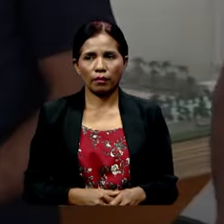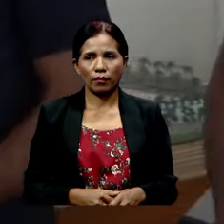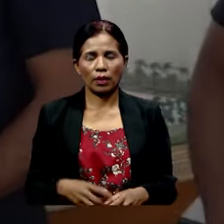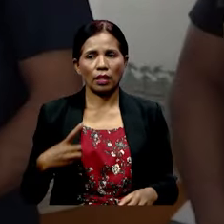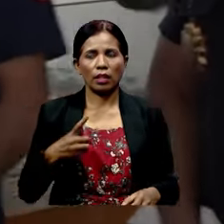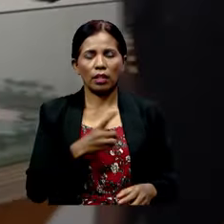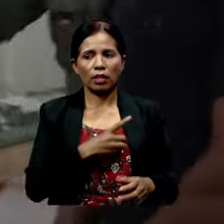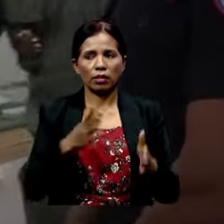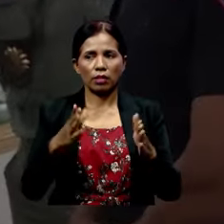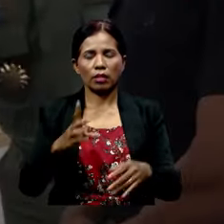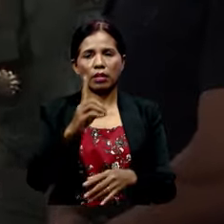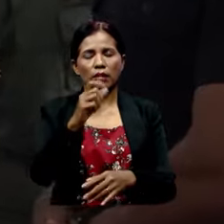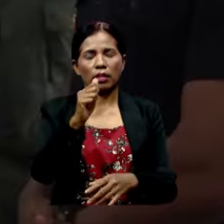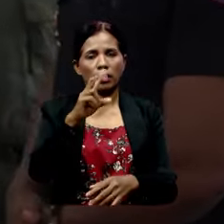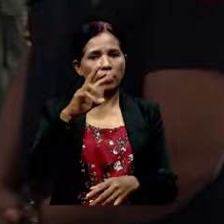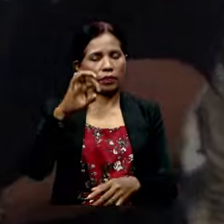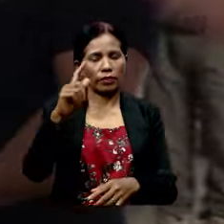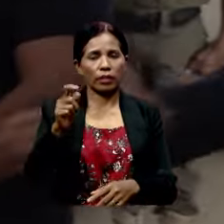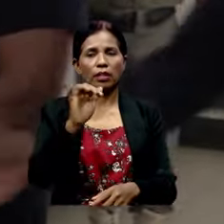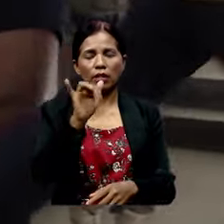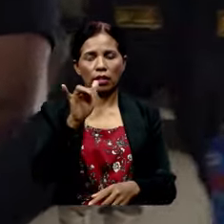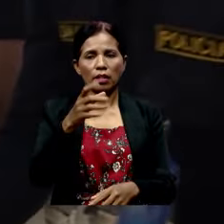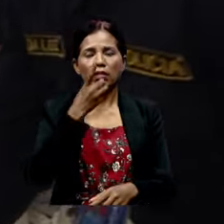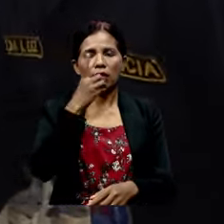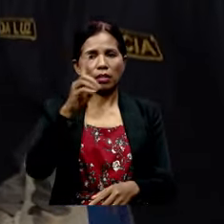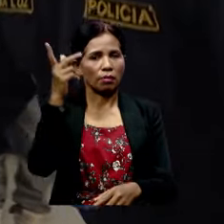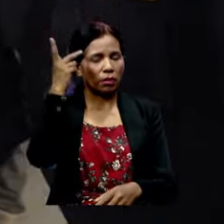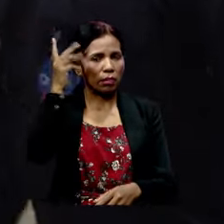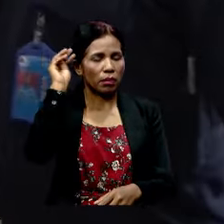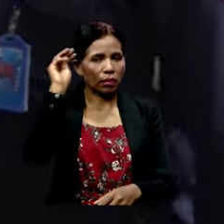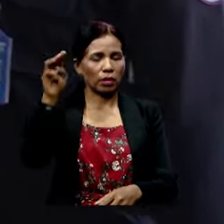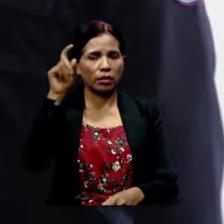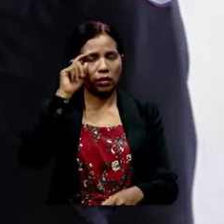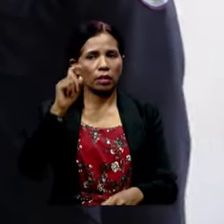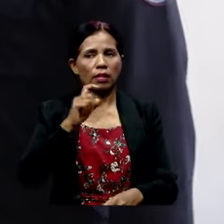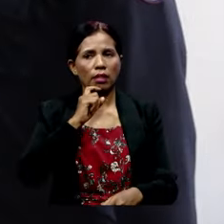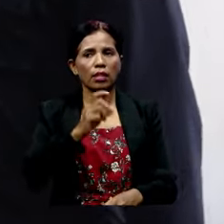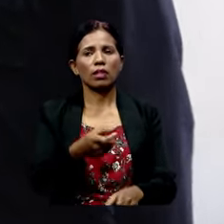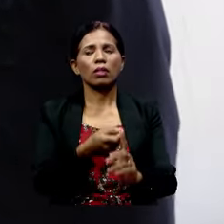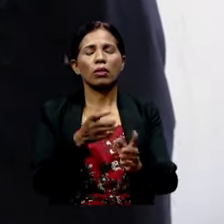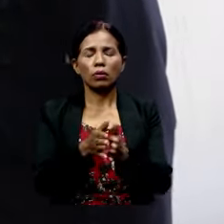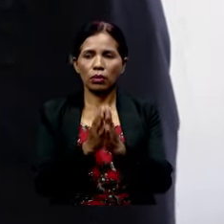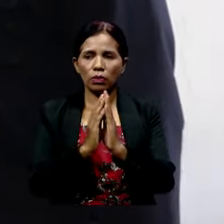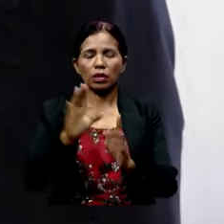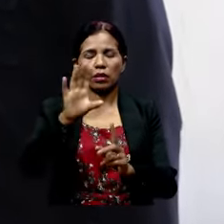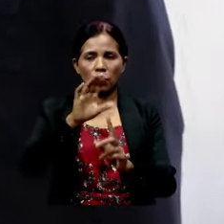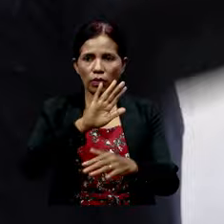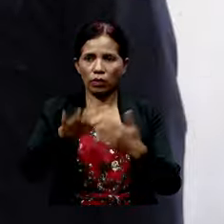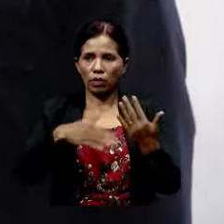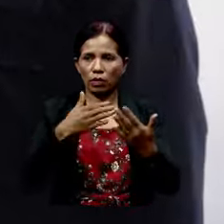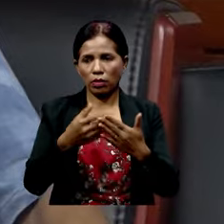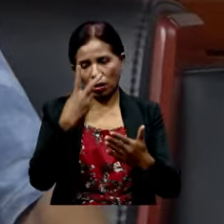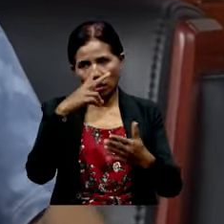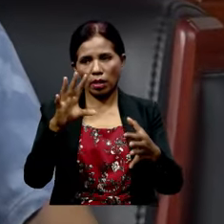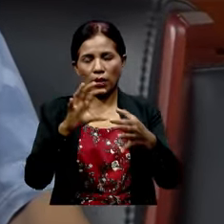Deputado David Dias Ximenes concorda com a declaração do si primeiro-ministro Kaira Lassana Guzmão, nebe russo ba comandante Sira, que identifica